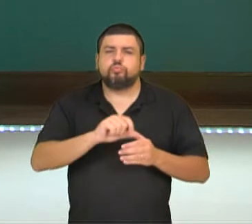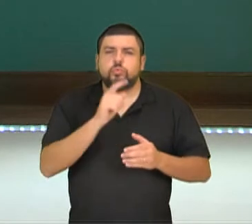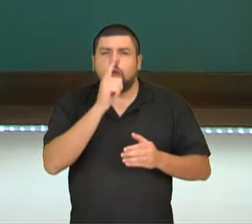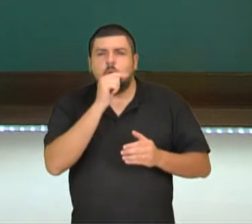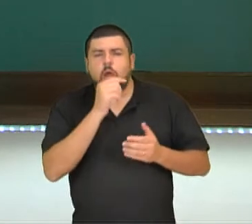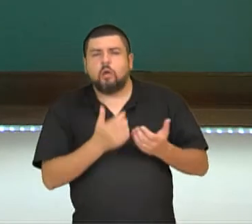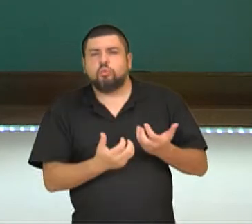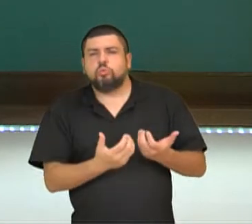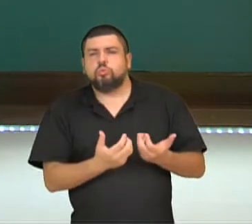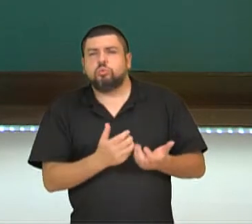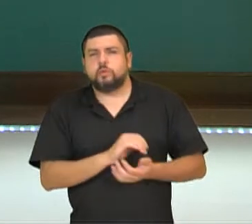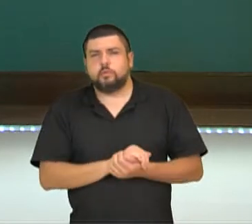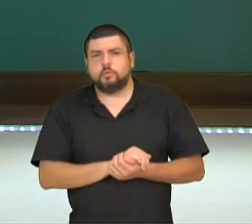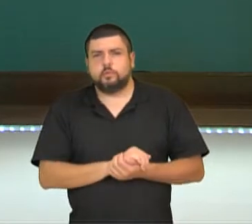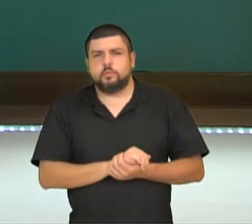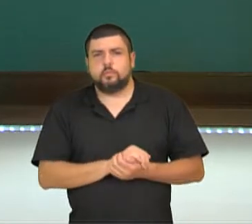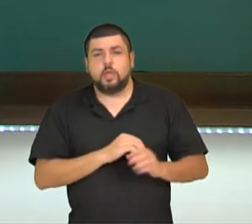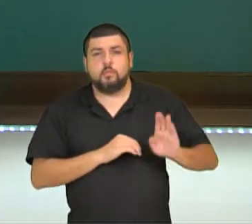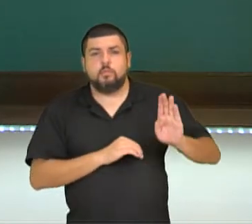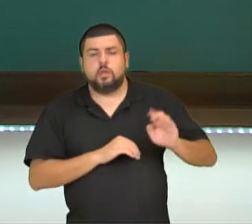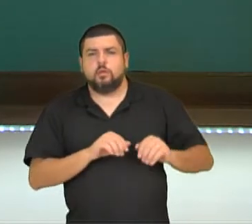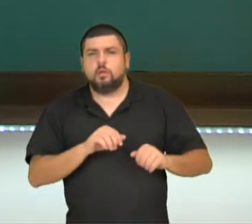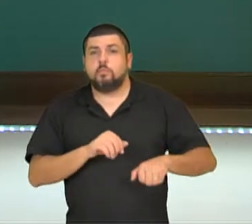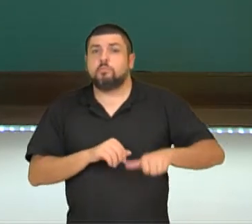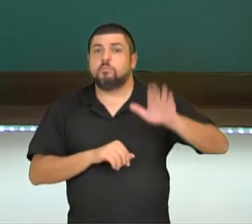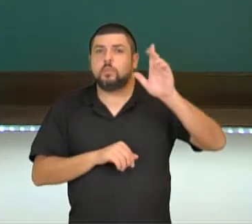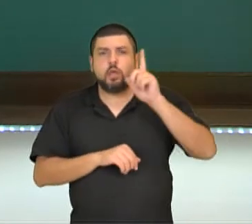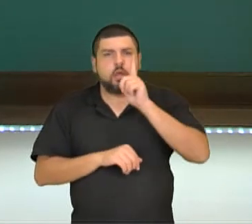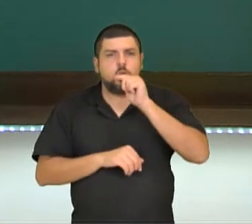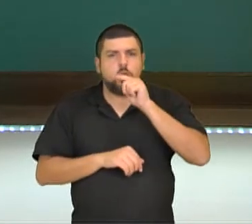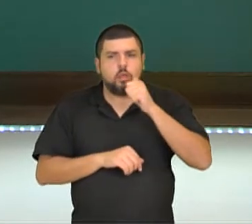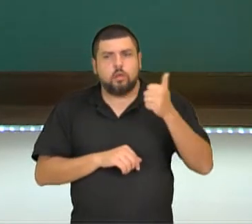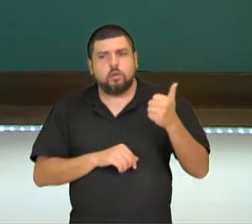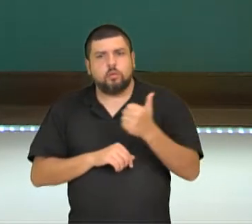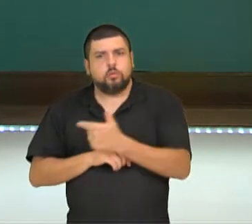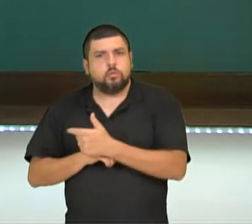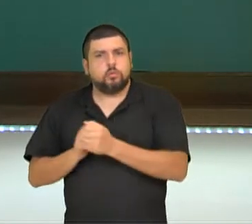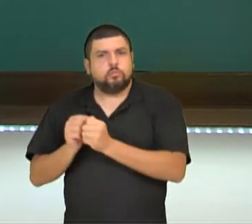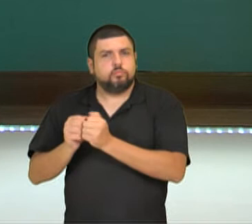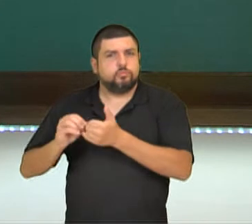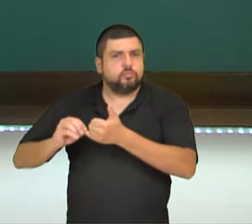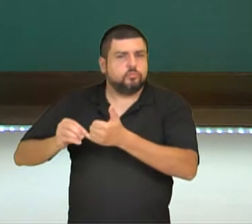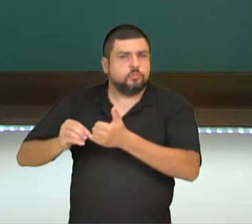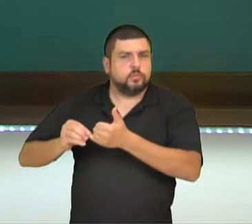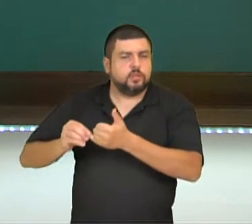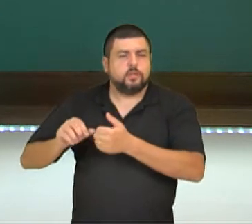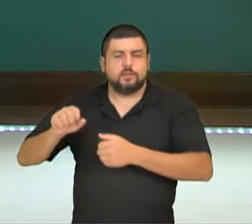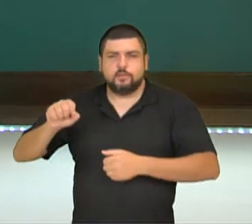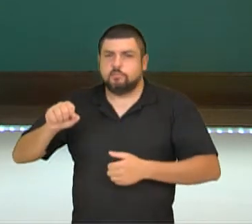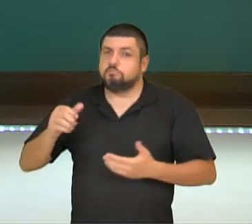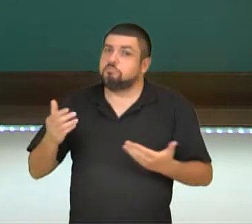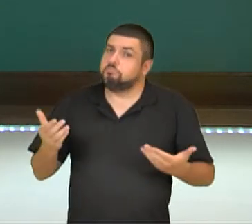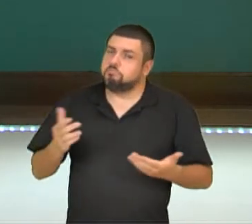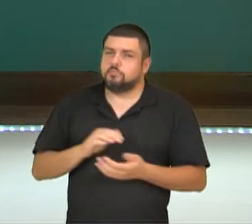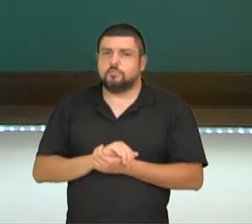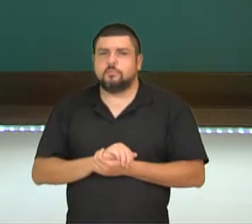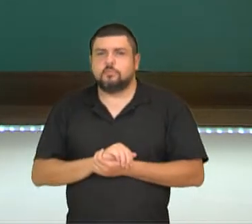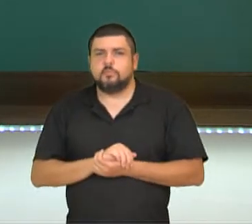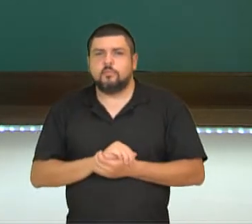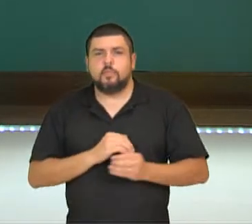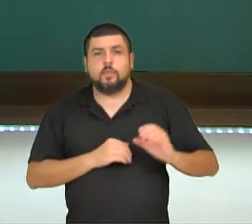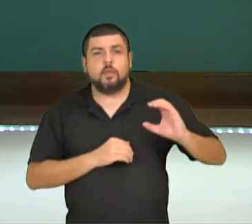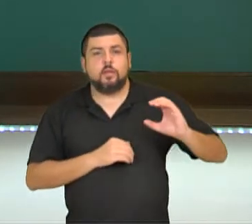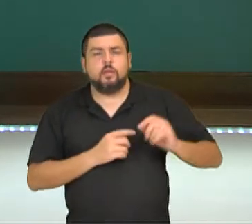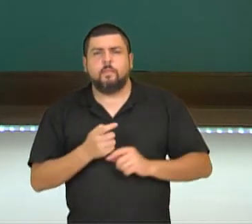né? Tem maior proporção de água no alimento? Acho que sim. Letra C. Tem pouca água